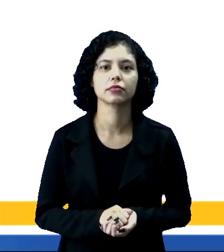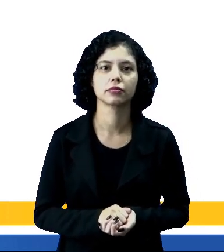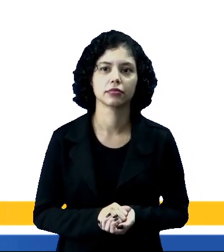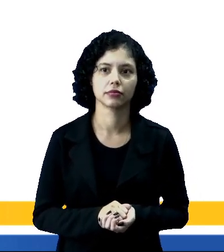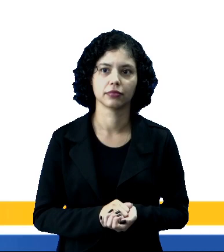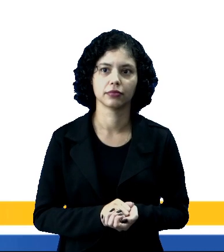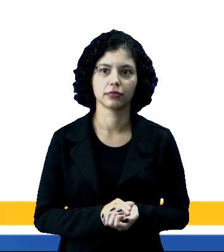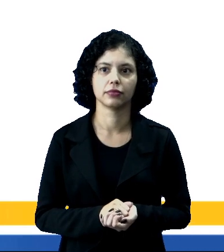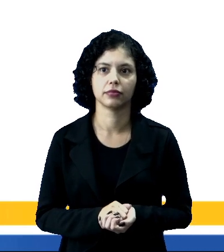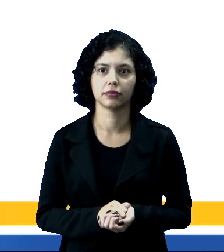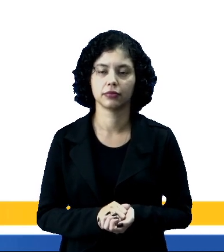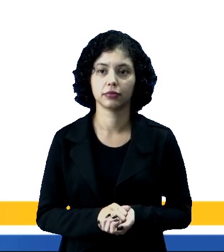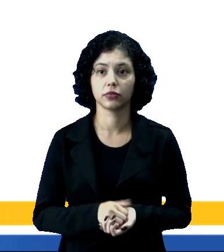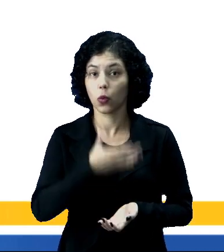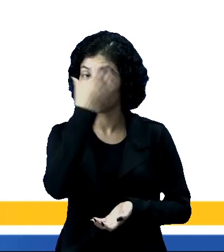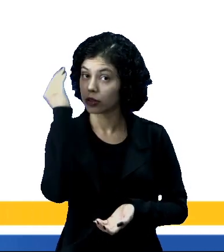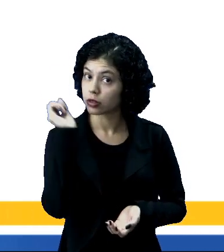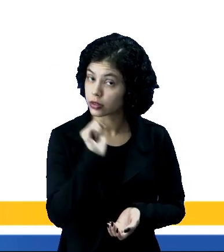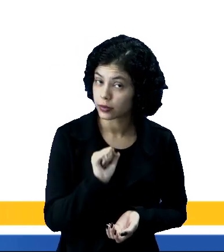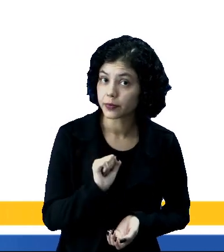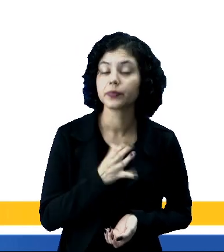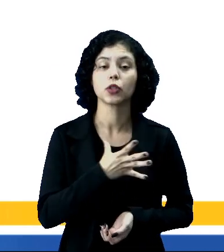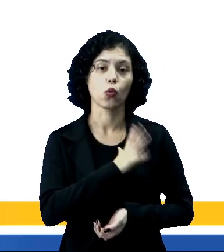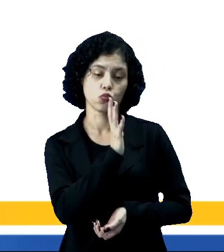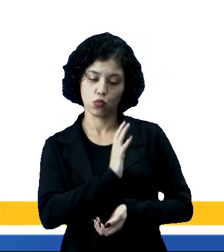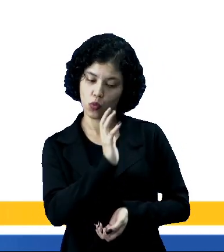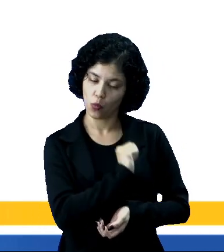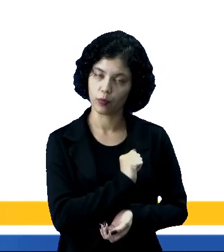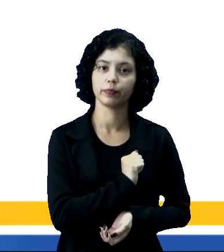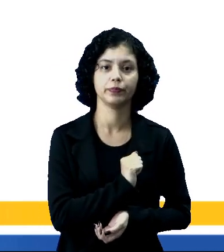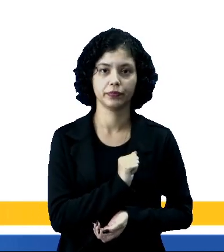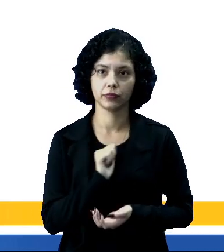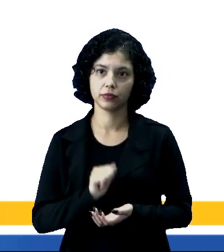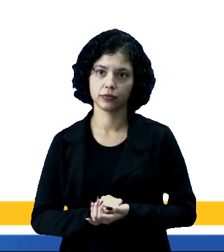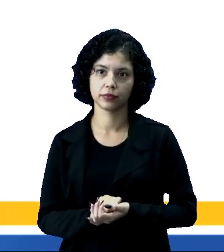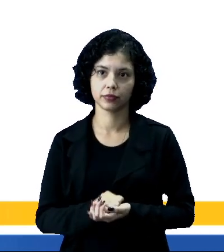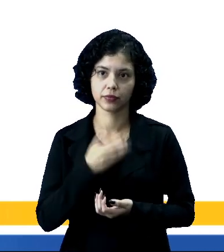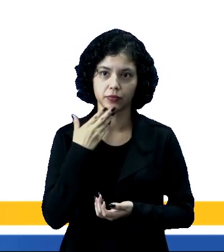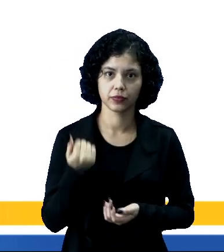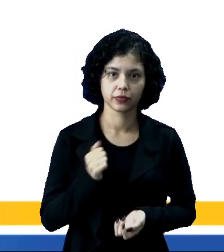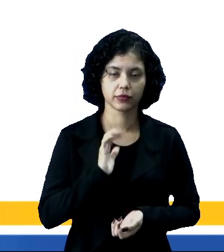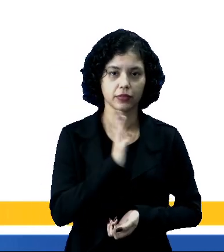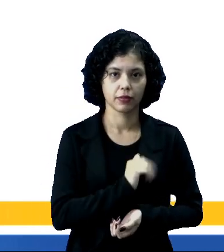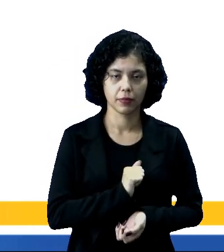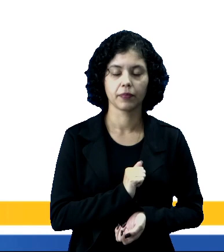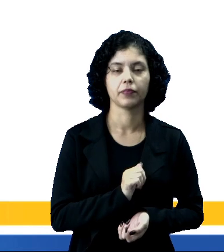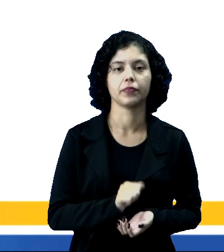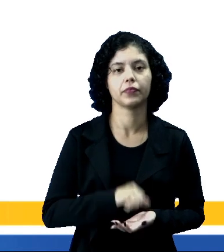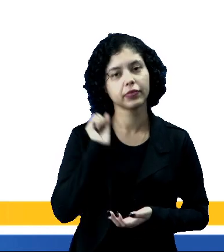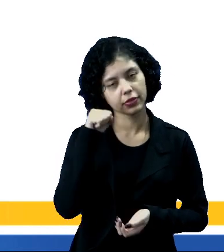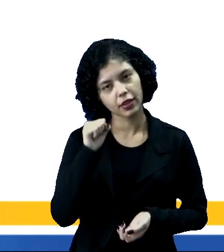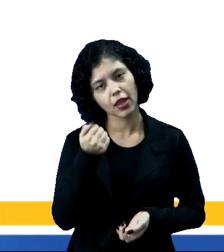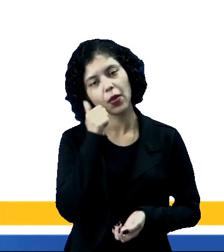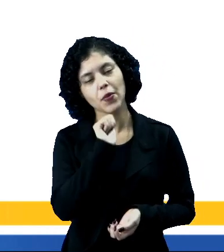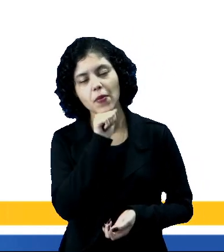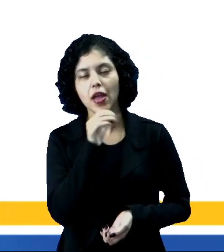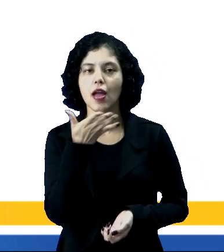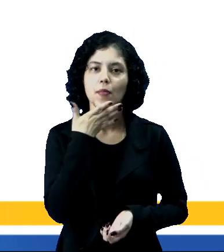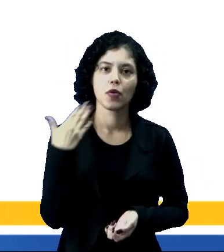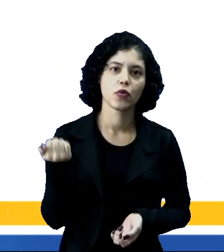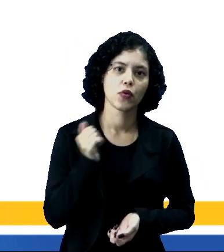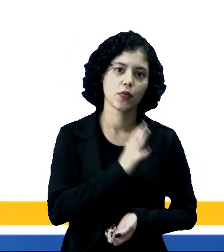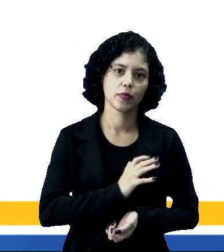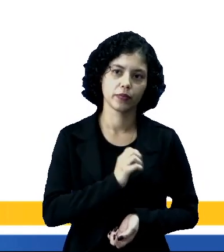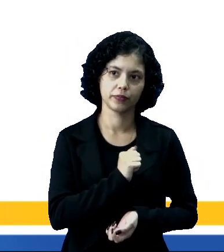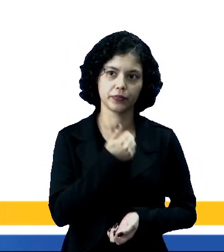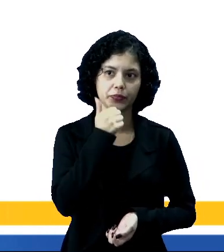que te amo. Não esqueça que eu te amo. Sim, mamãe, eres la mejor mamá do mundo, né? Ou seja, sim, mamãe, você é a melhor